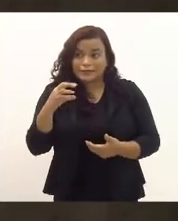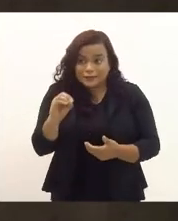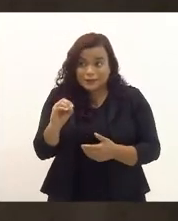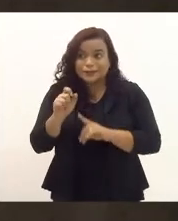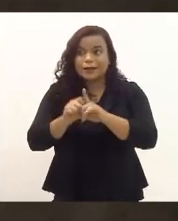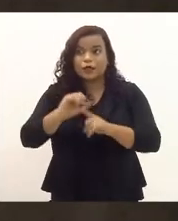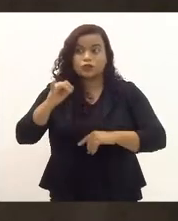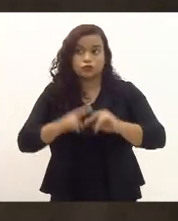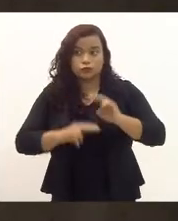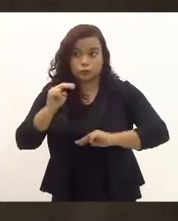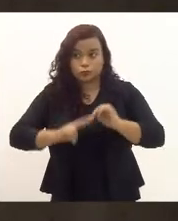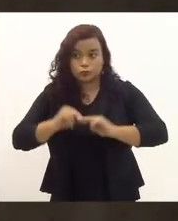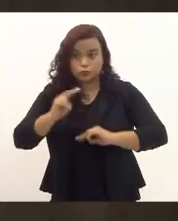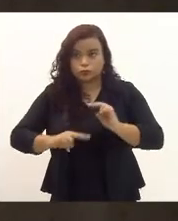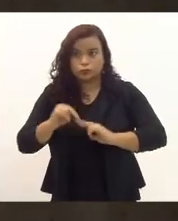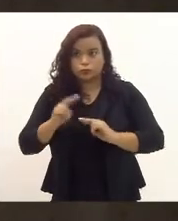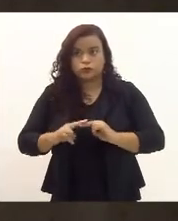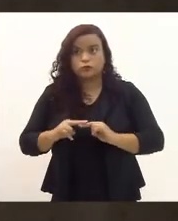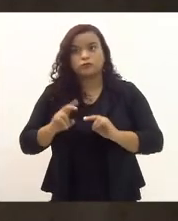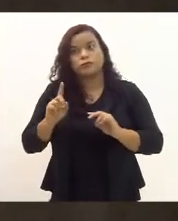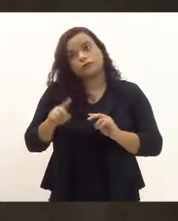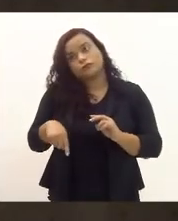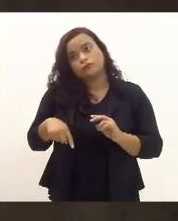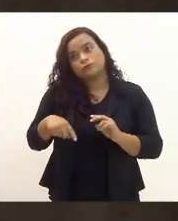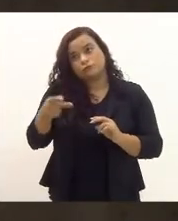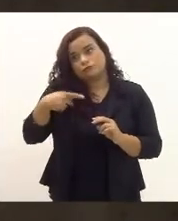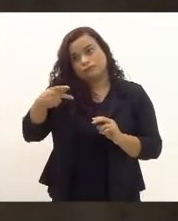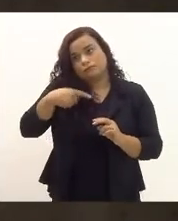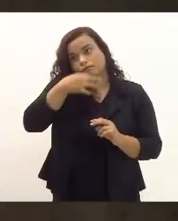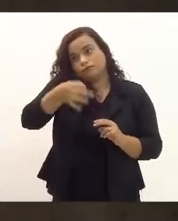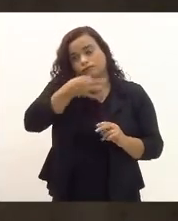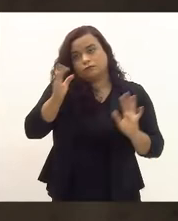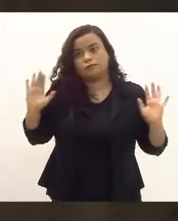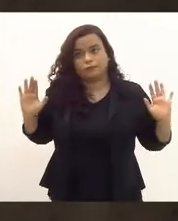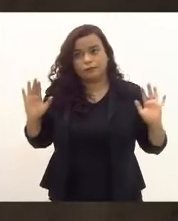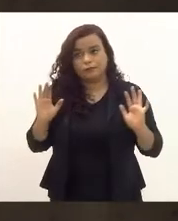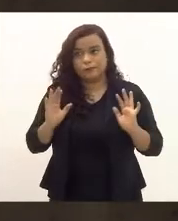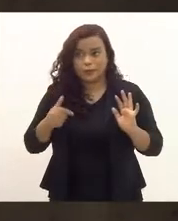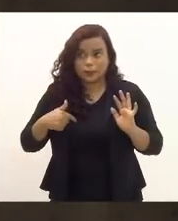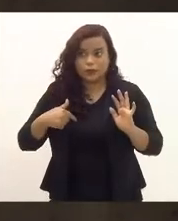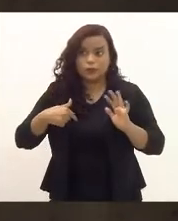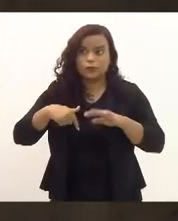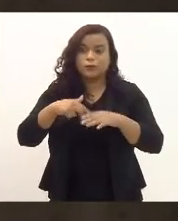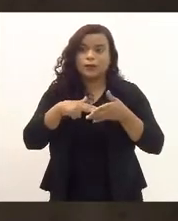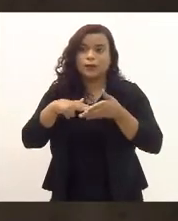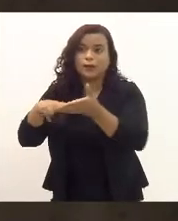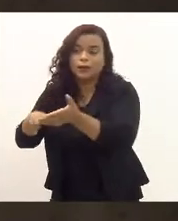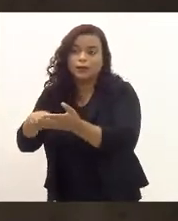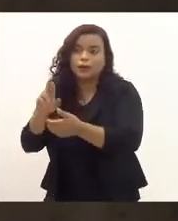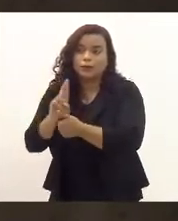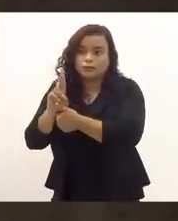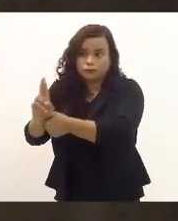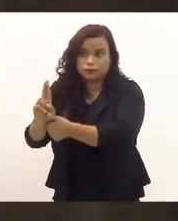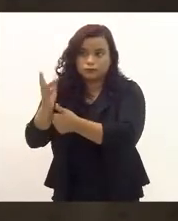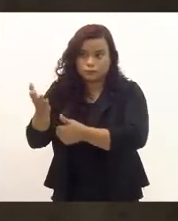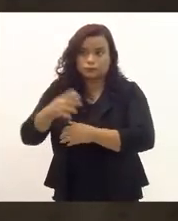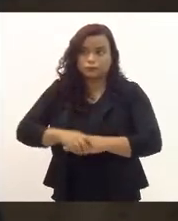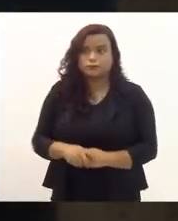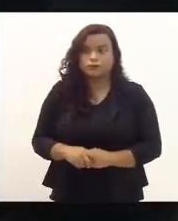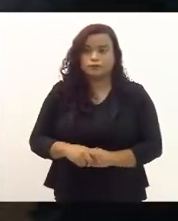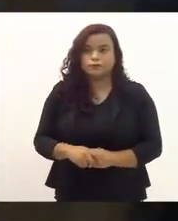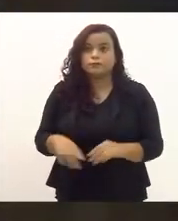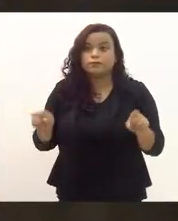sanção mas é o meu entendimento e vamos encaminhando para o seu consultar a procuradoria e